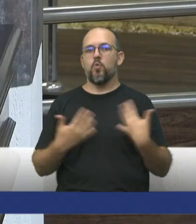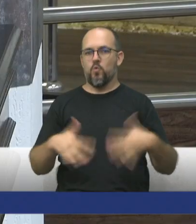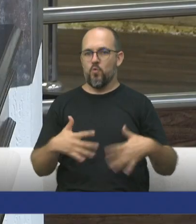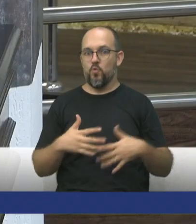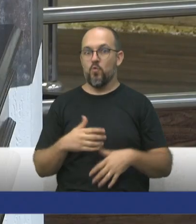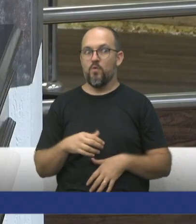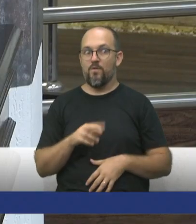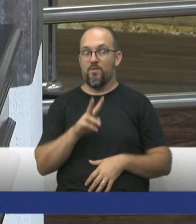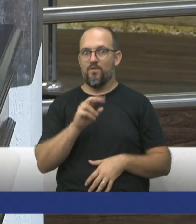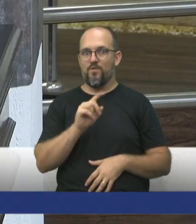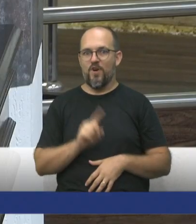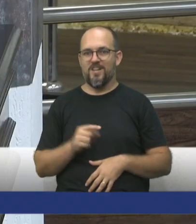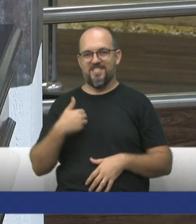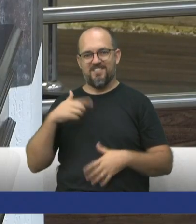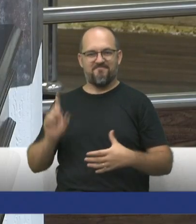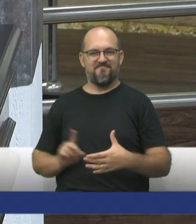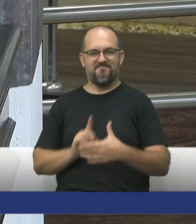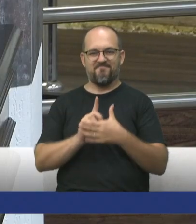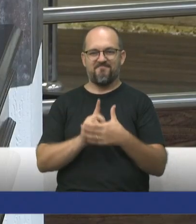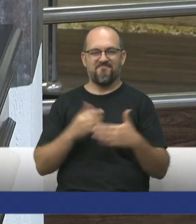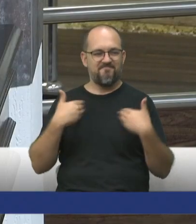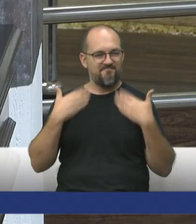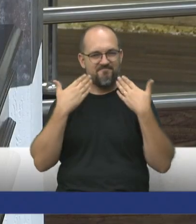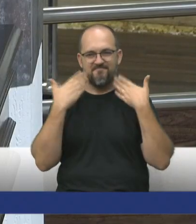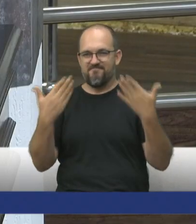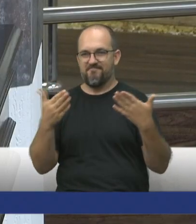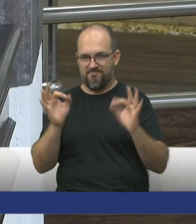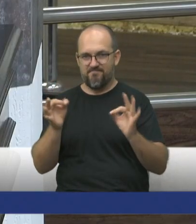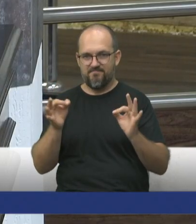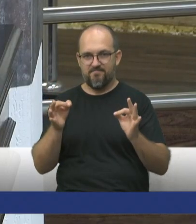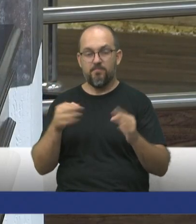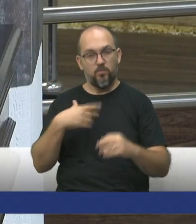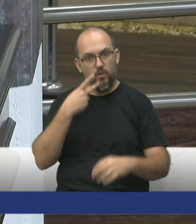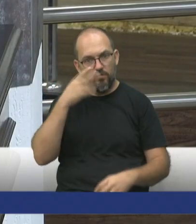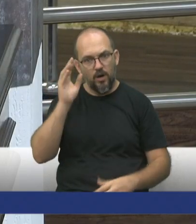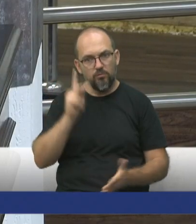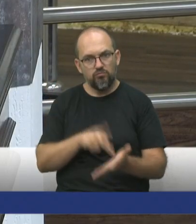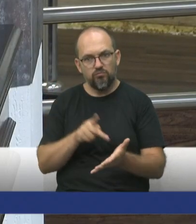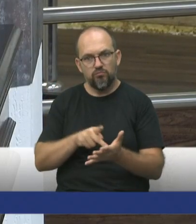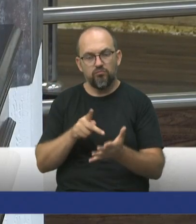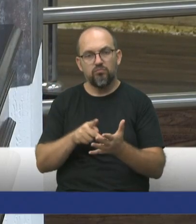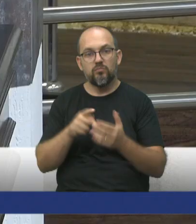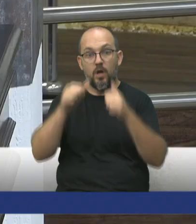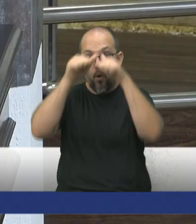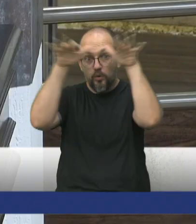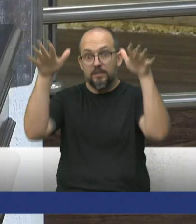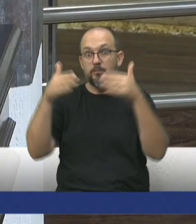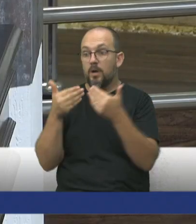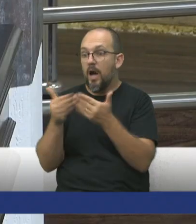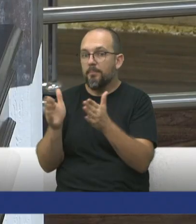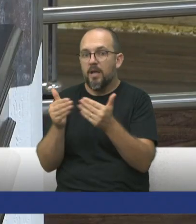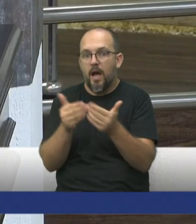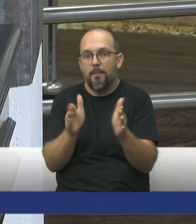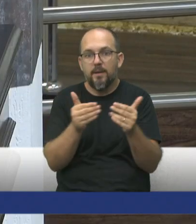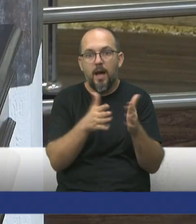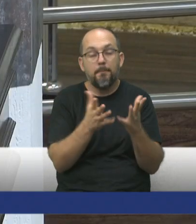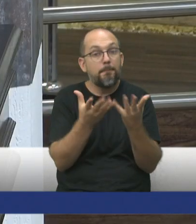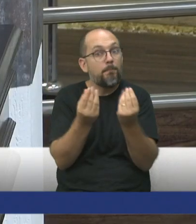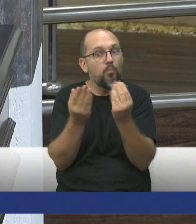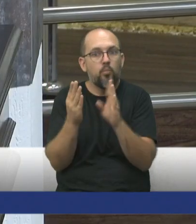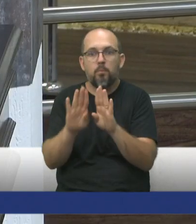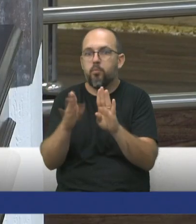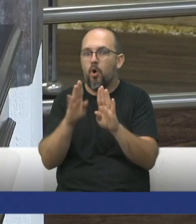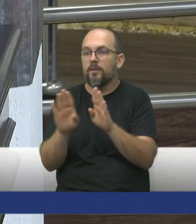dá vez. Eu estou aqui, eu sou prova disso. Não sou hipócrita em falar que o autismo não me abre portas. Abre muitas,